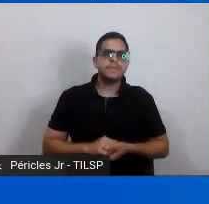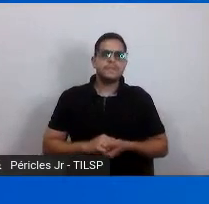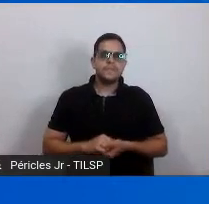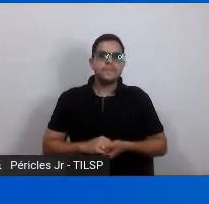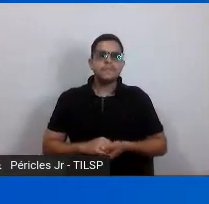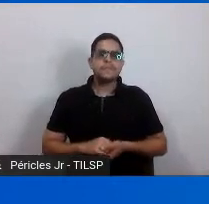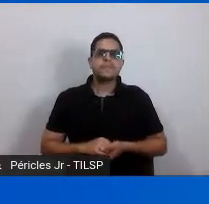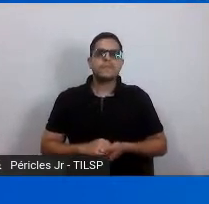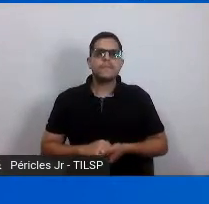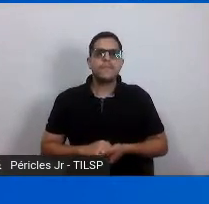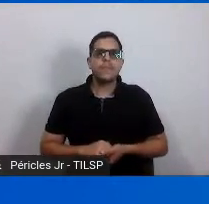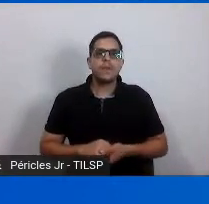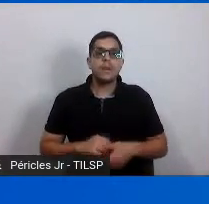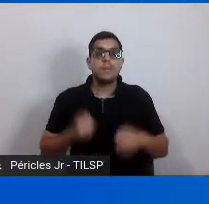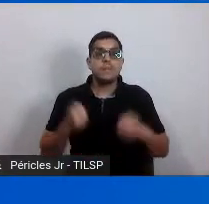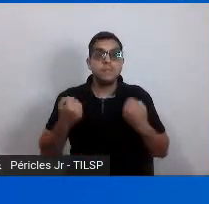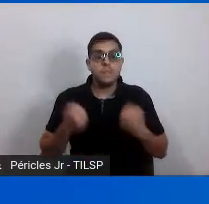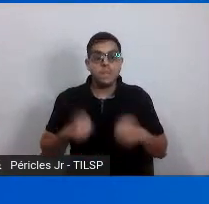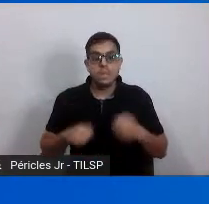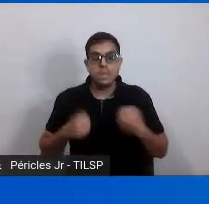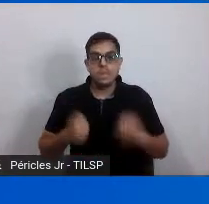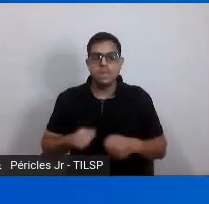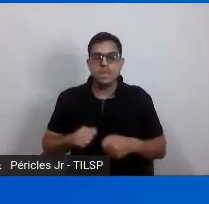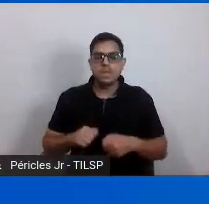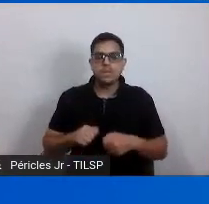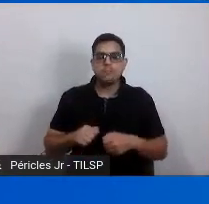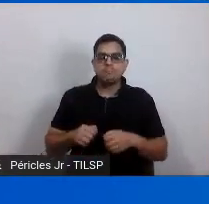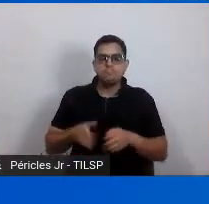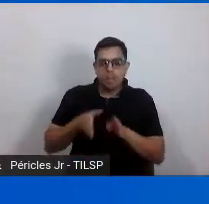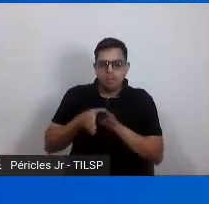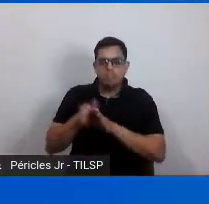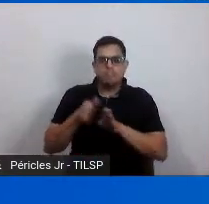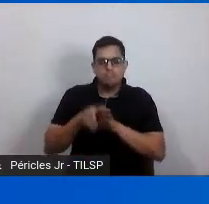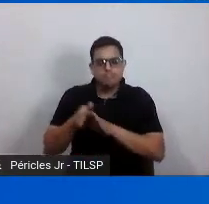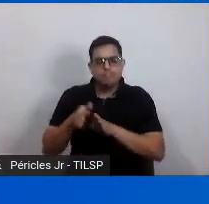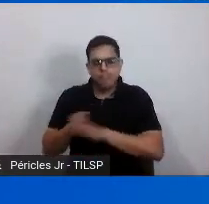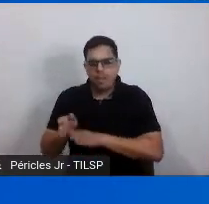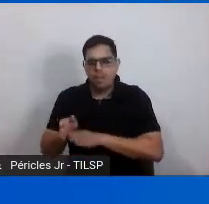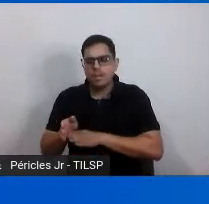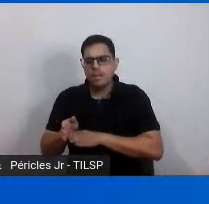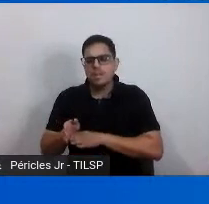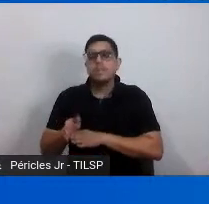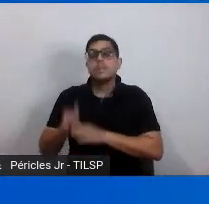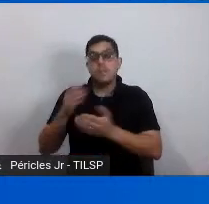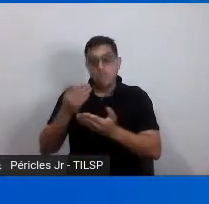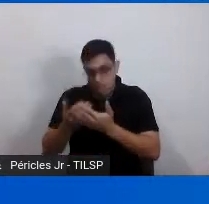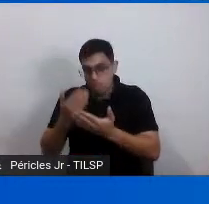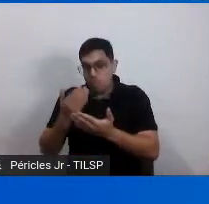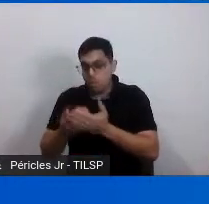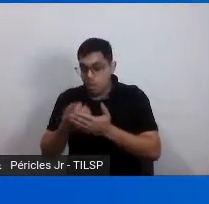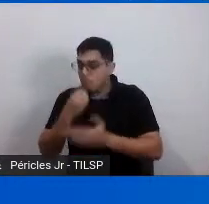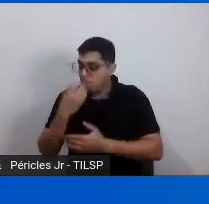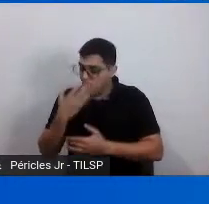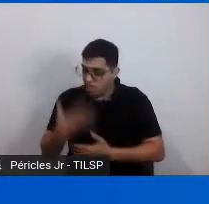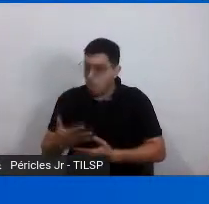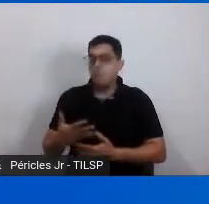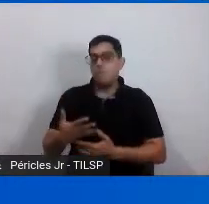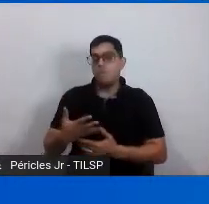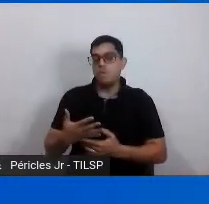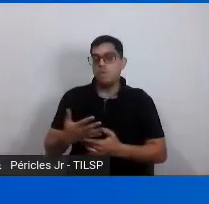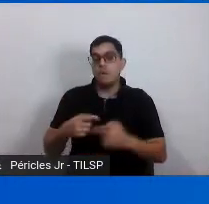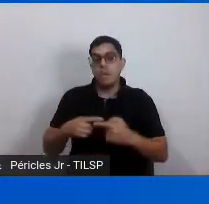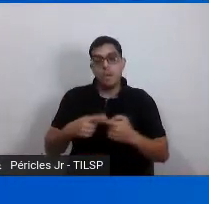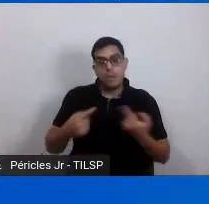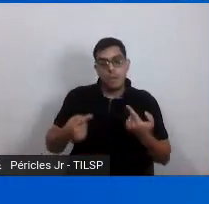defendendo a ideia de que estudar é muito bom mas a gente precisa criar a atratividade eu acho que a tecnologia nos ajuda nesse contexto de melhorar